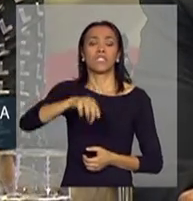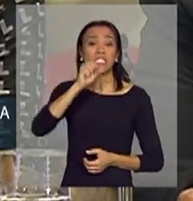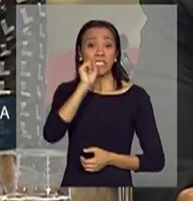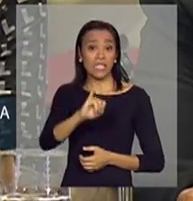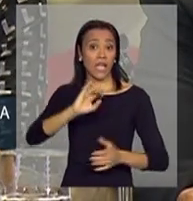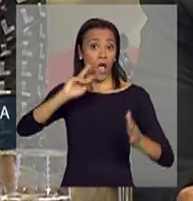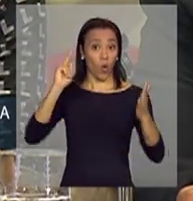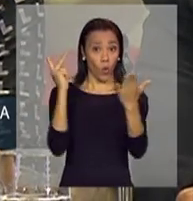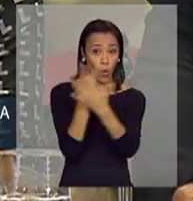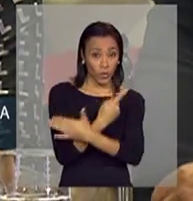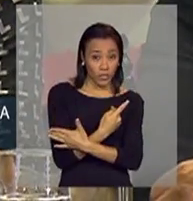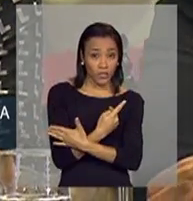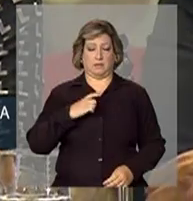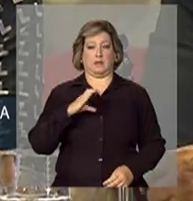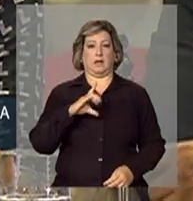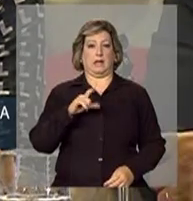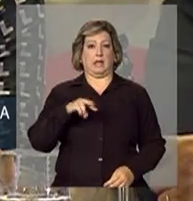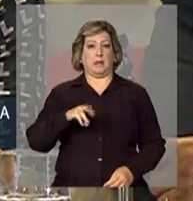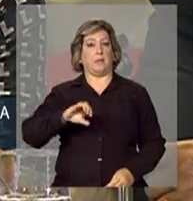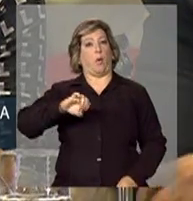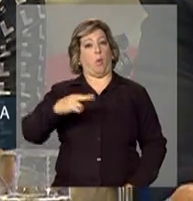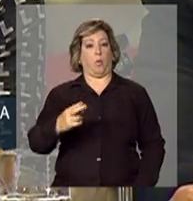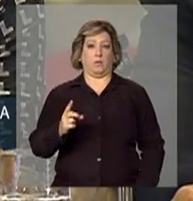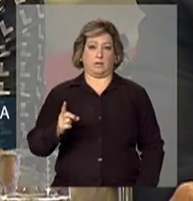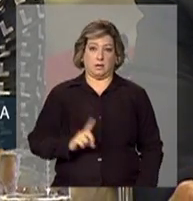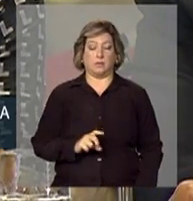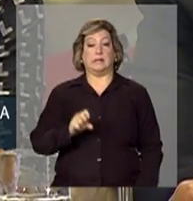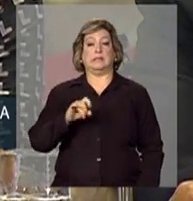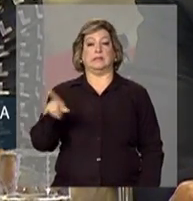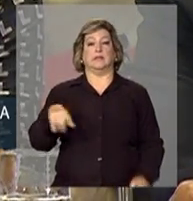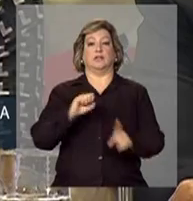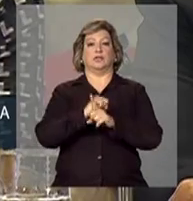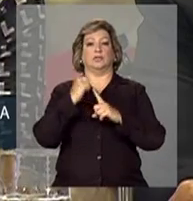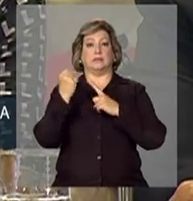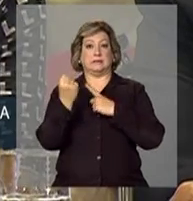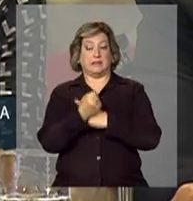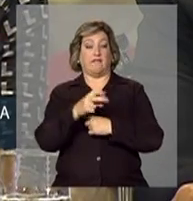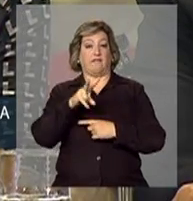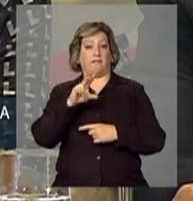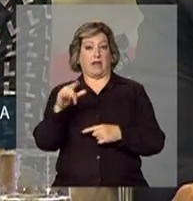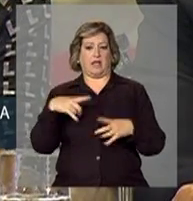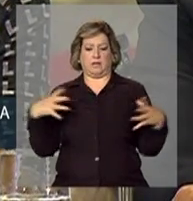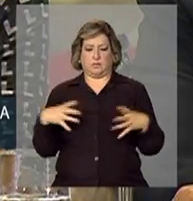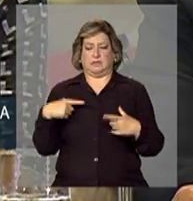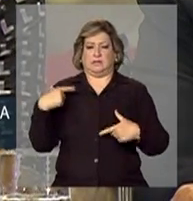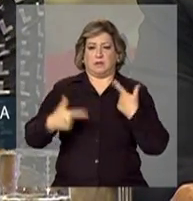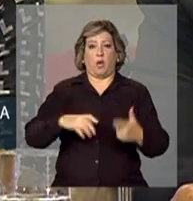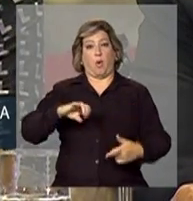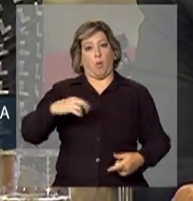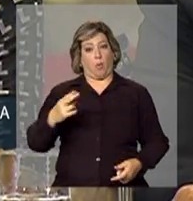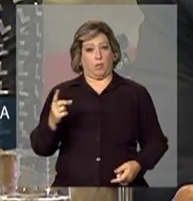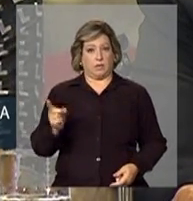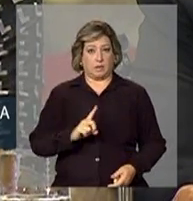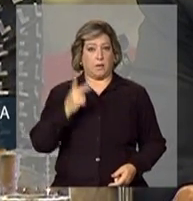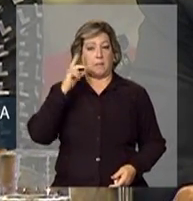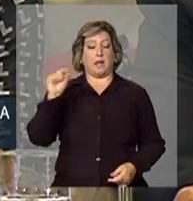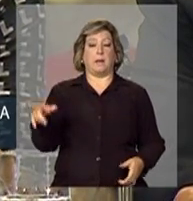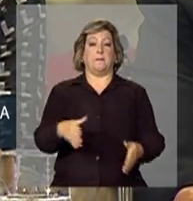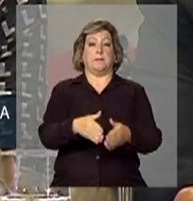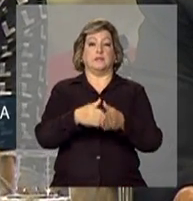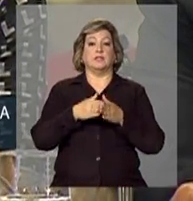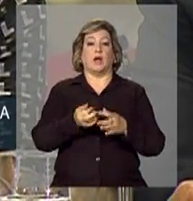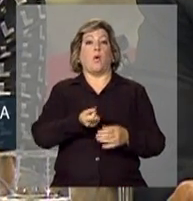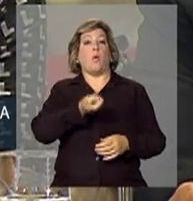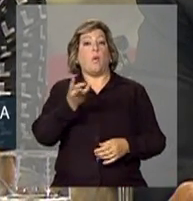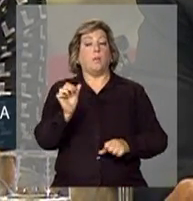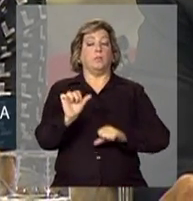houver clima ou não, se a sociedade vai se mobilizar ou não para pedir alguma mudança nos termos